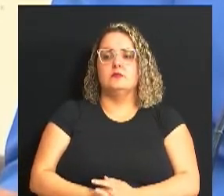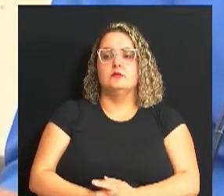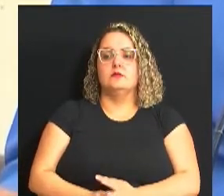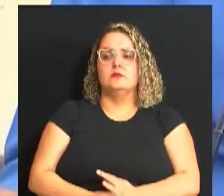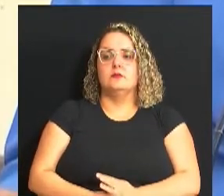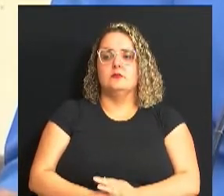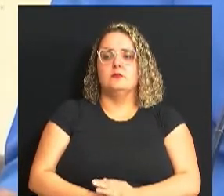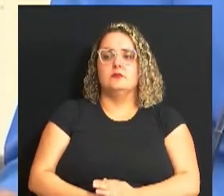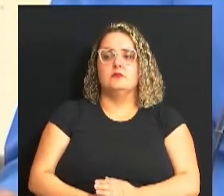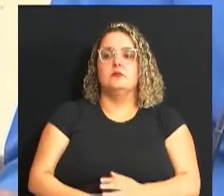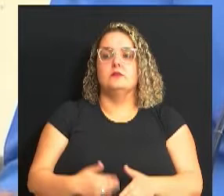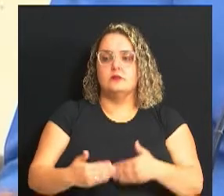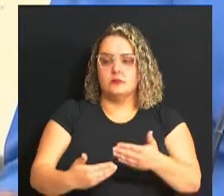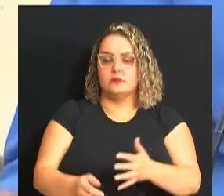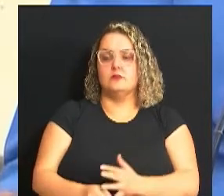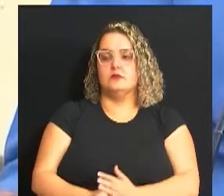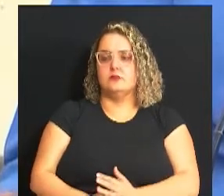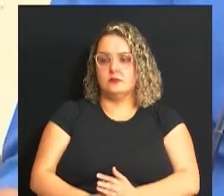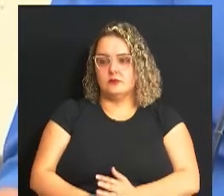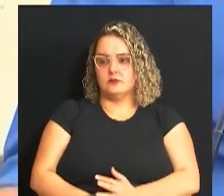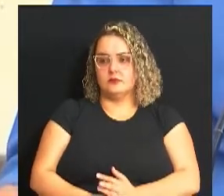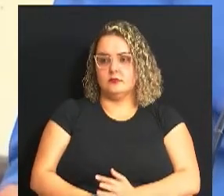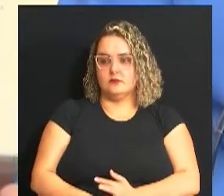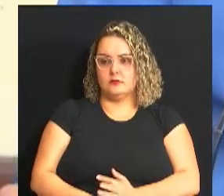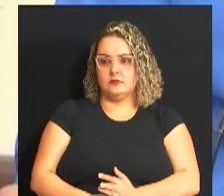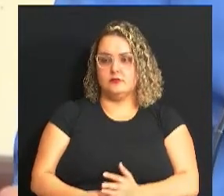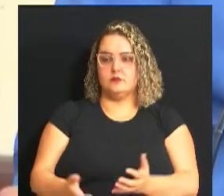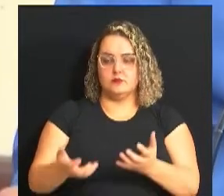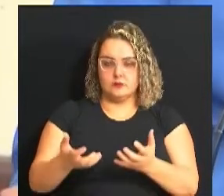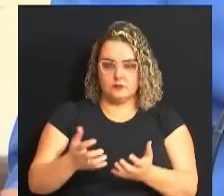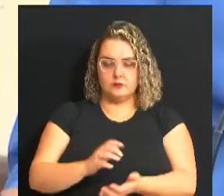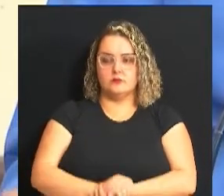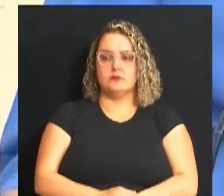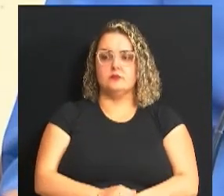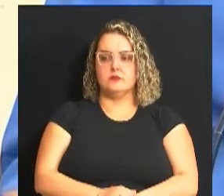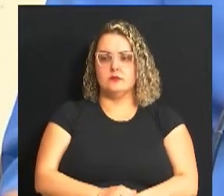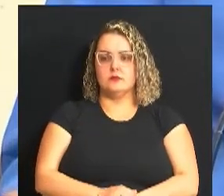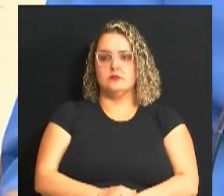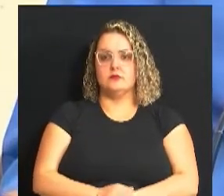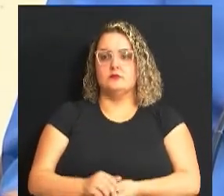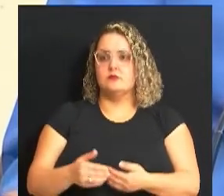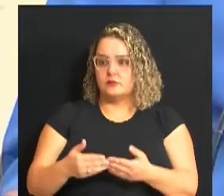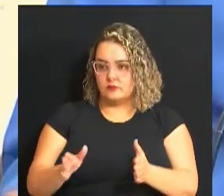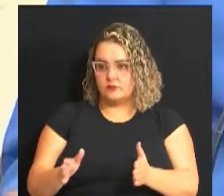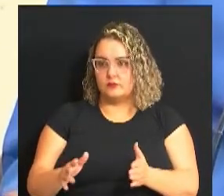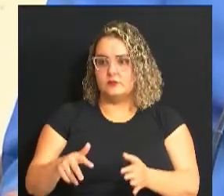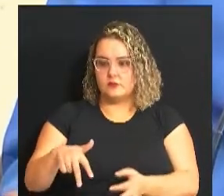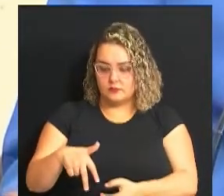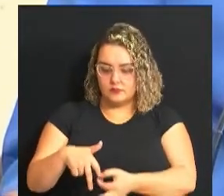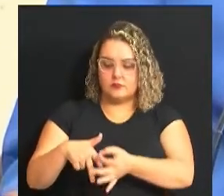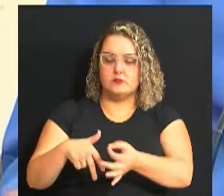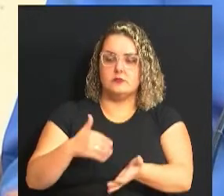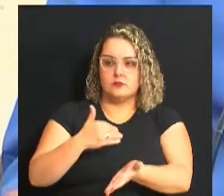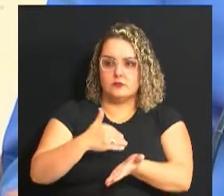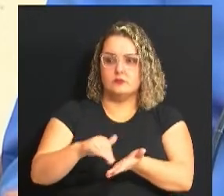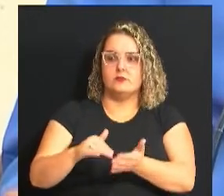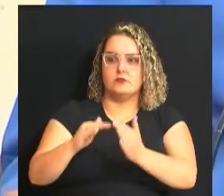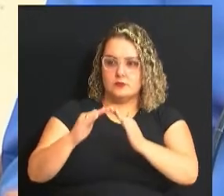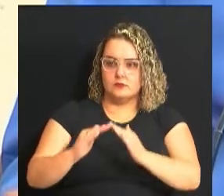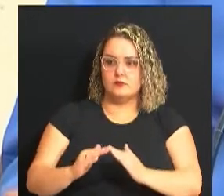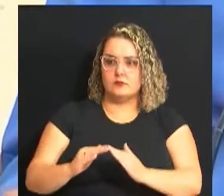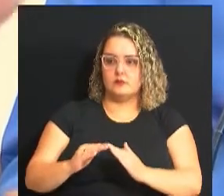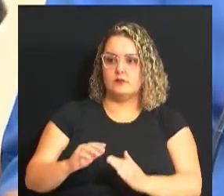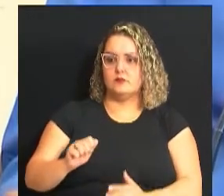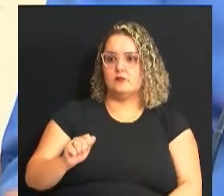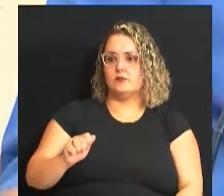este é o rito. Então, desta forma, eu gostaria de já passar a palavra ao secretário de Habitação, Arli de Lara